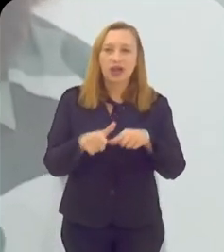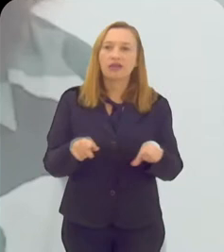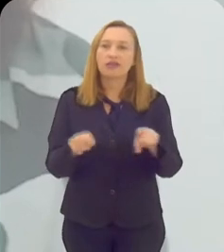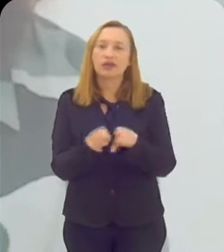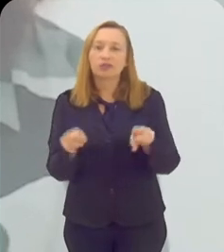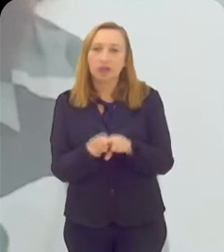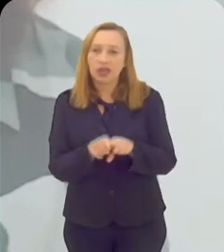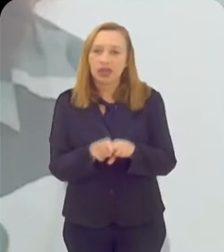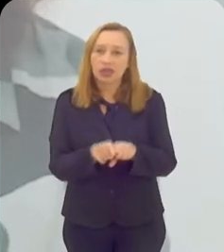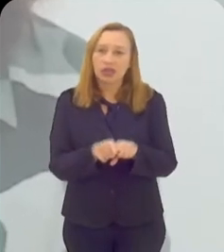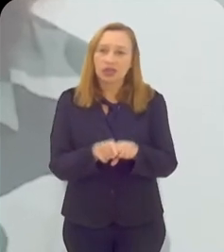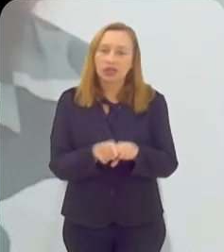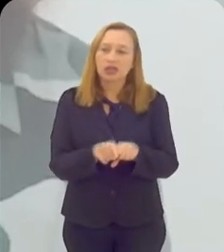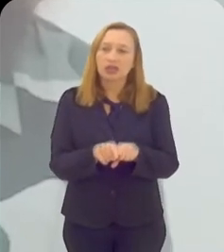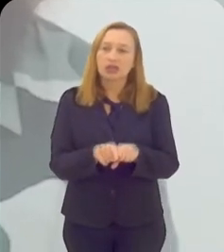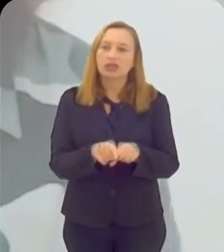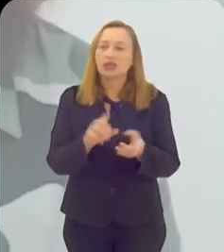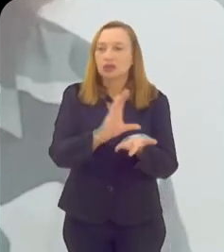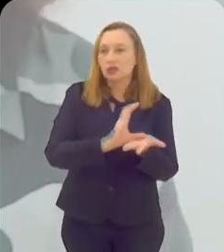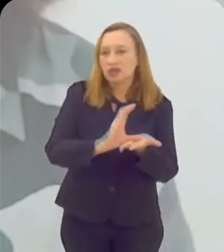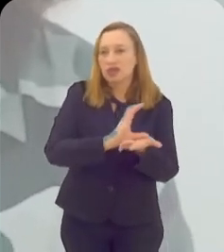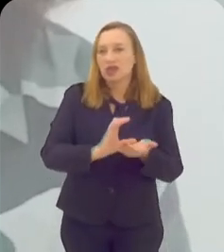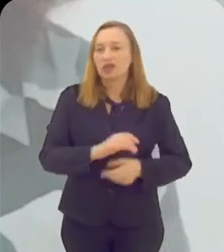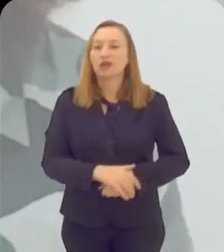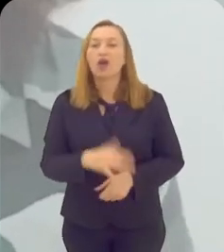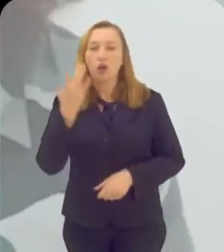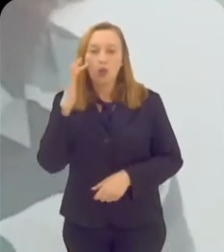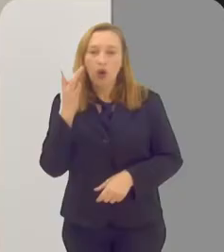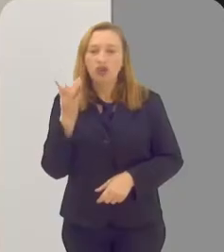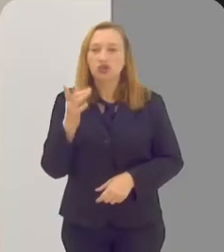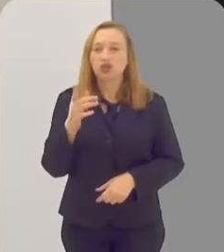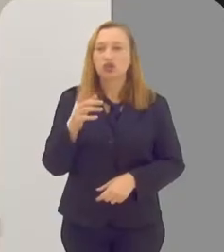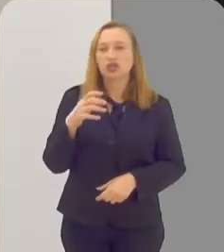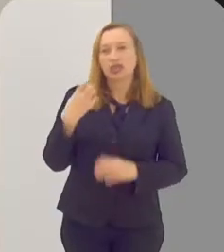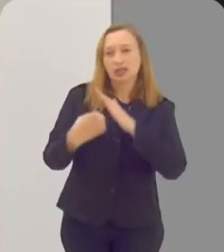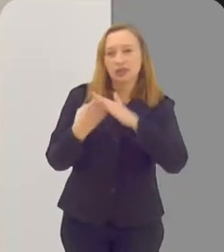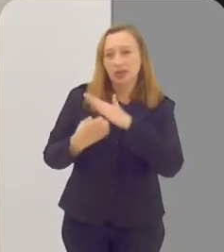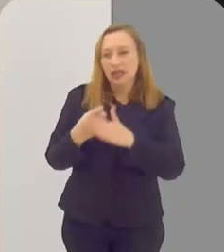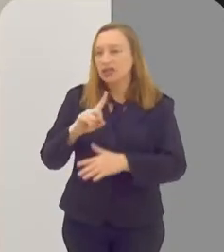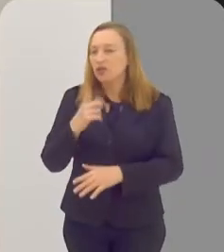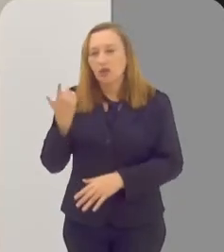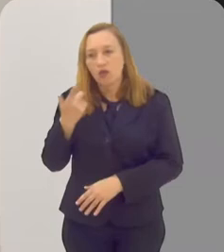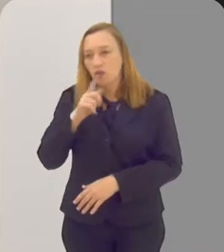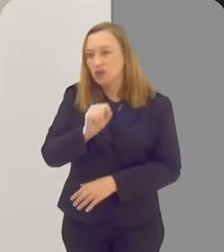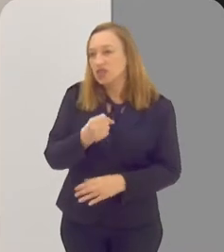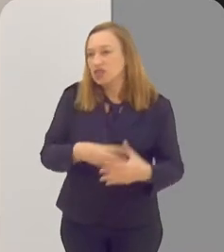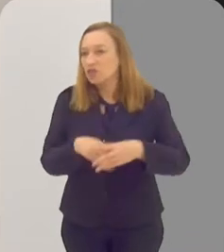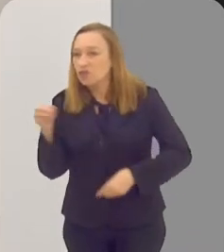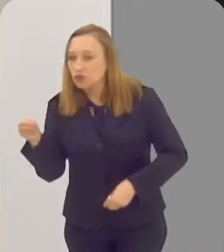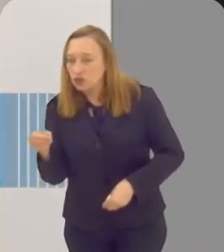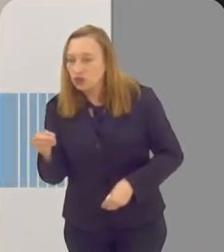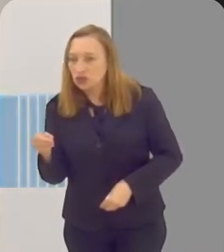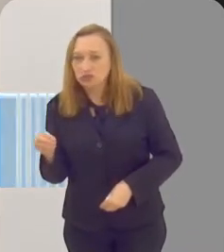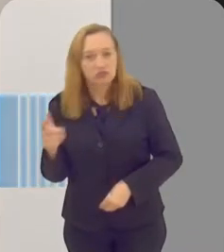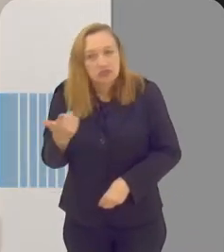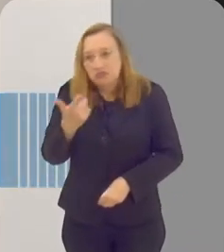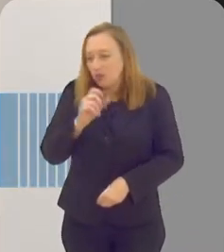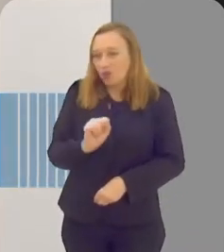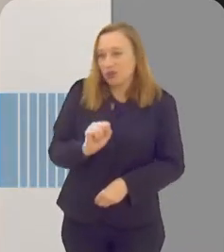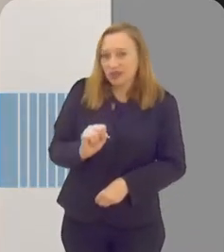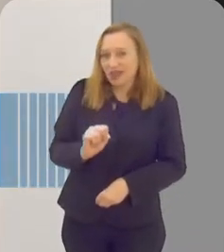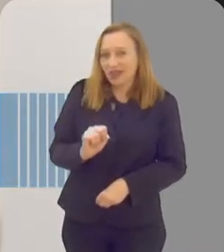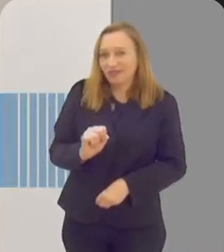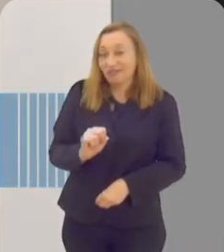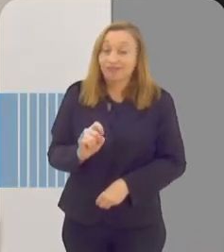isso também a partir das discussões do Conselho? Eu acho que uma coisa que as empresas não vão conseguir fugir, já não